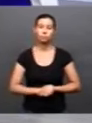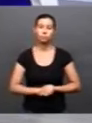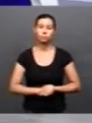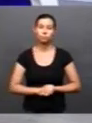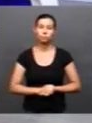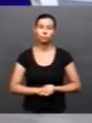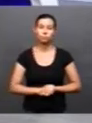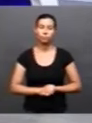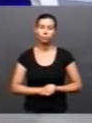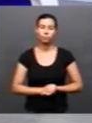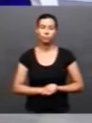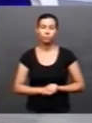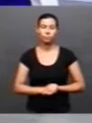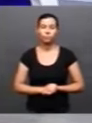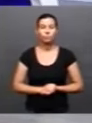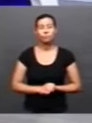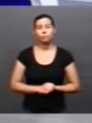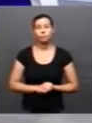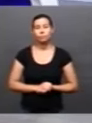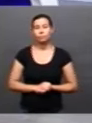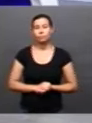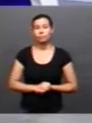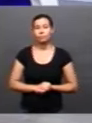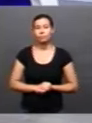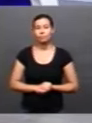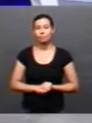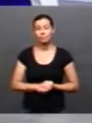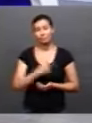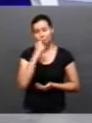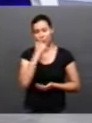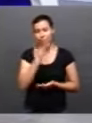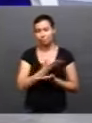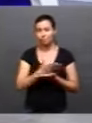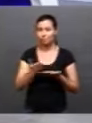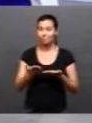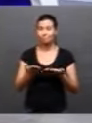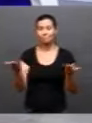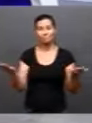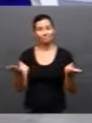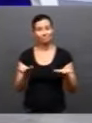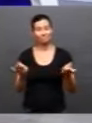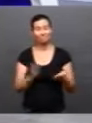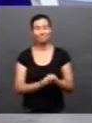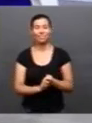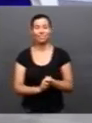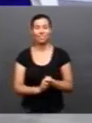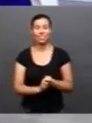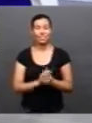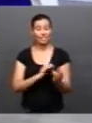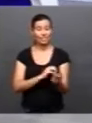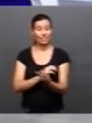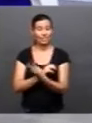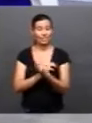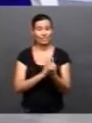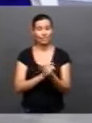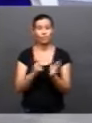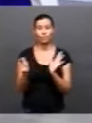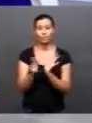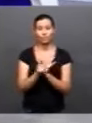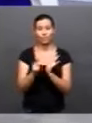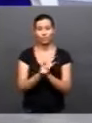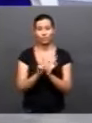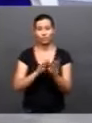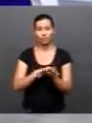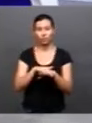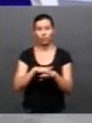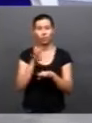gente, infelizmente, parece que começou agora mesmo. Deixar três jornalistas conversando ao vivo. Simone, muito obrigada.